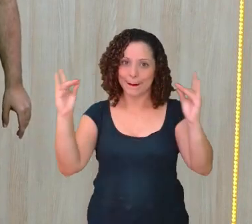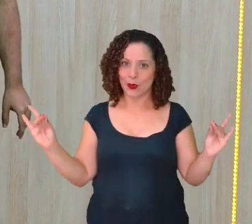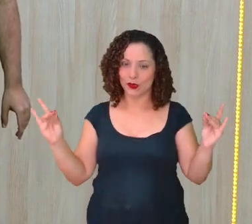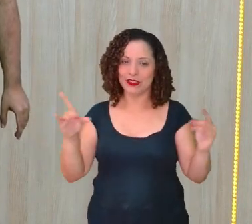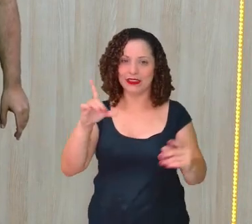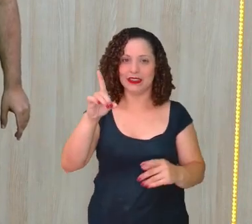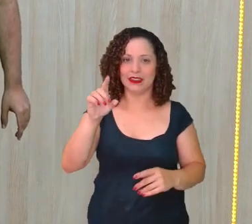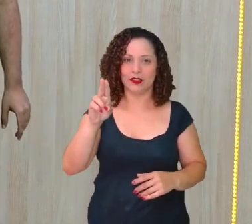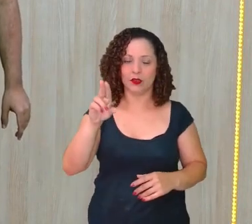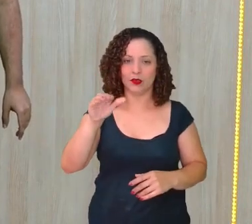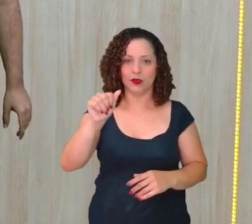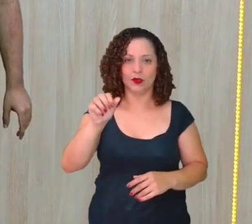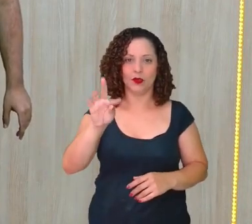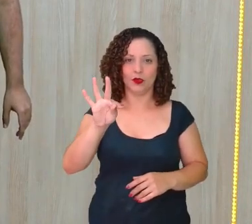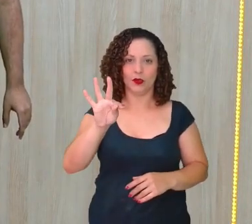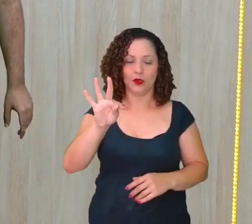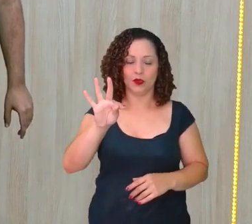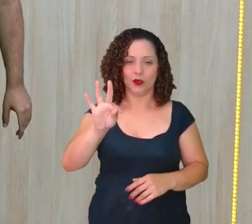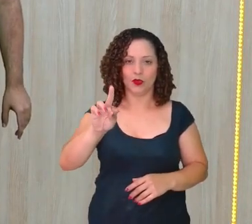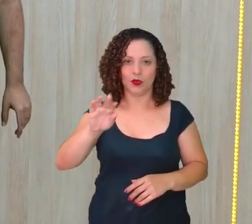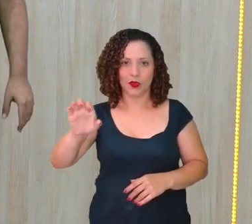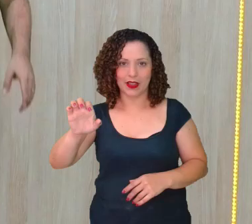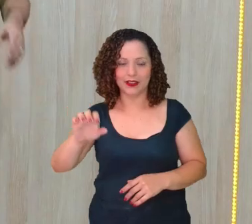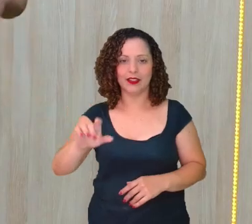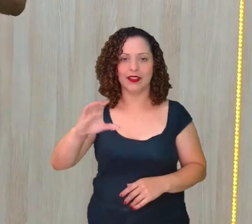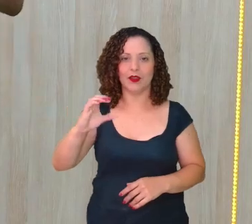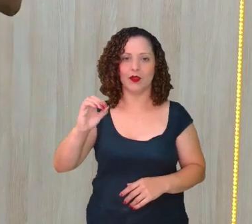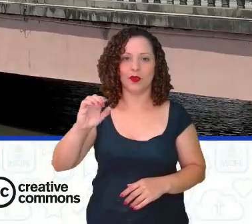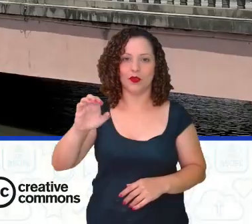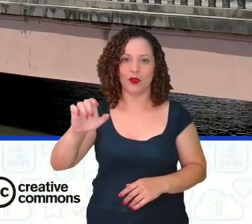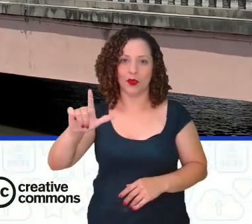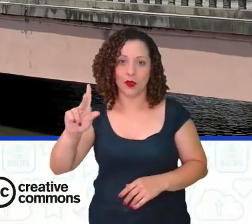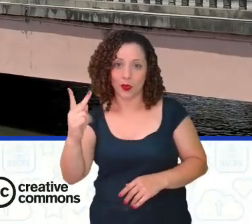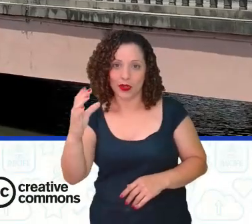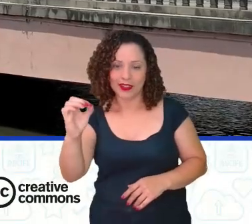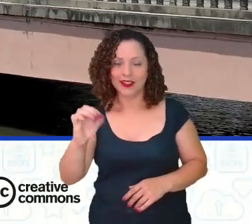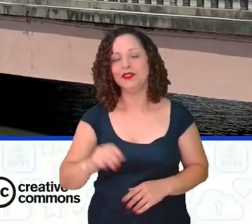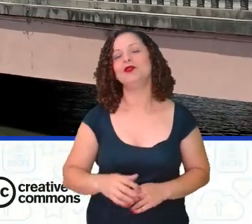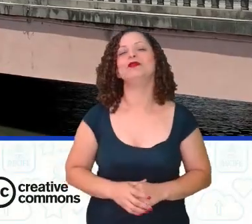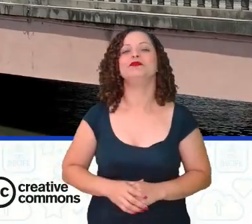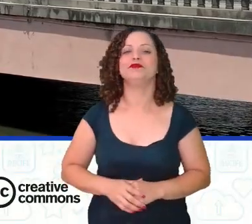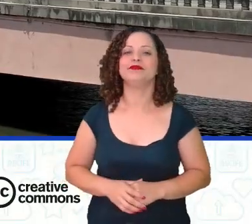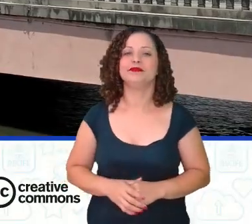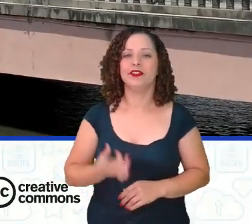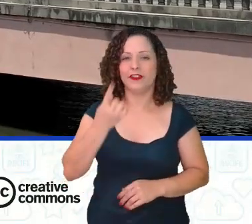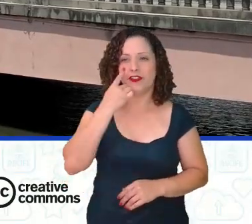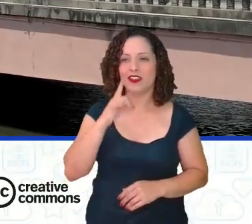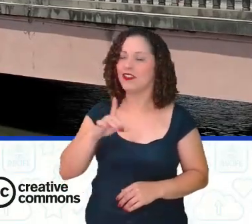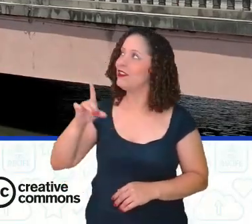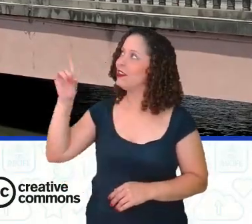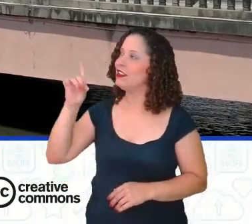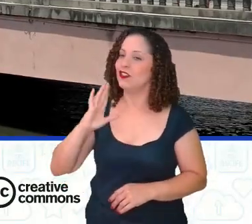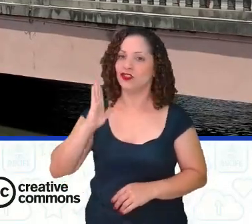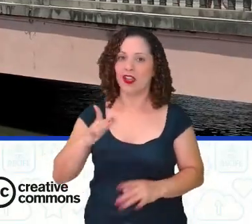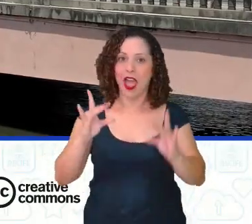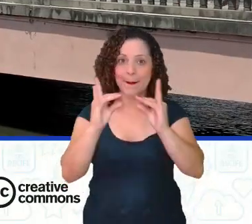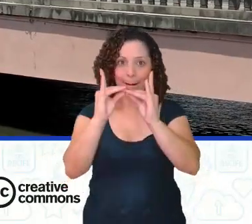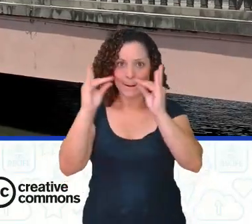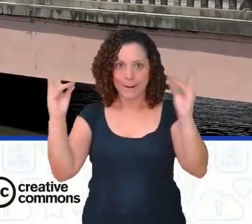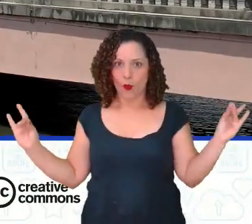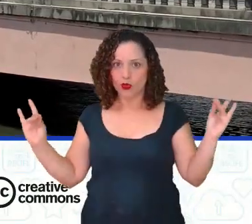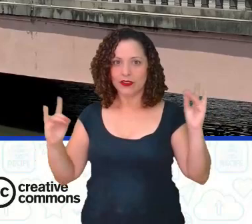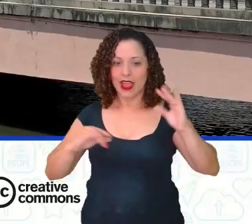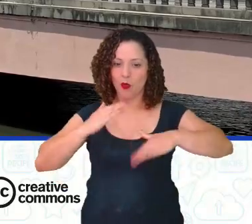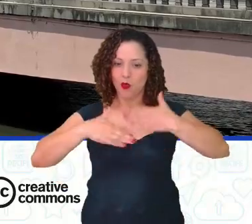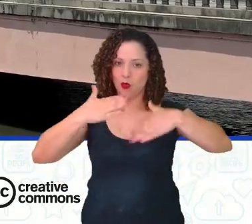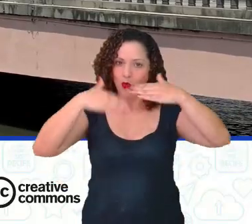Arte Coelho, a ponte do Galo da Madrugada, e você vê aí como a coisa se desenvolveu. Você aqui praticamente